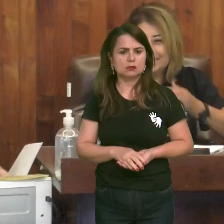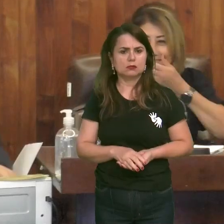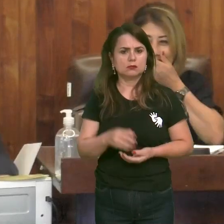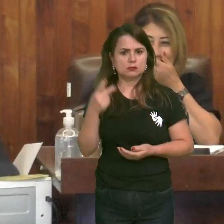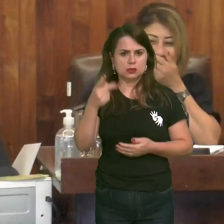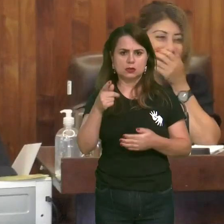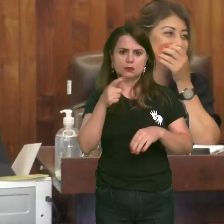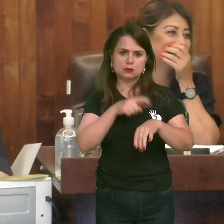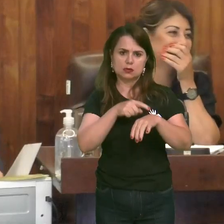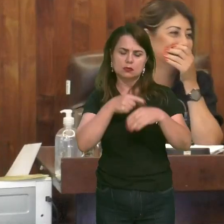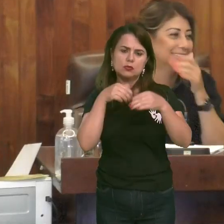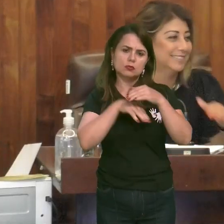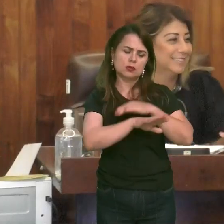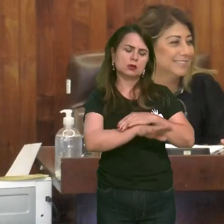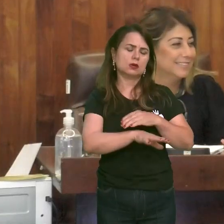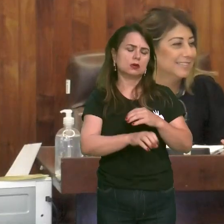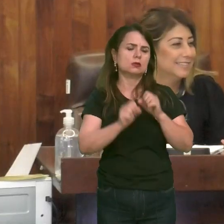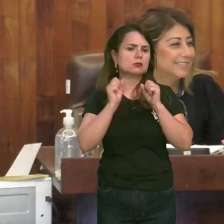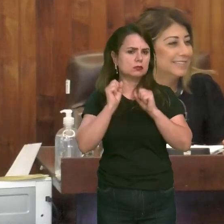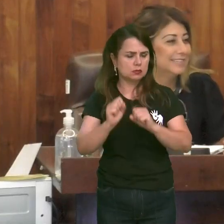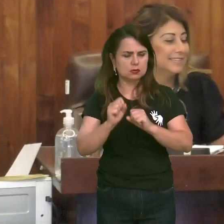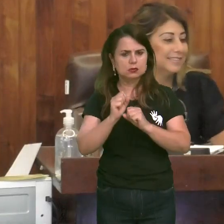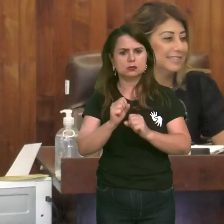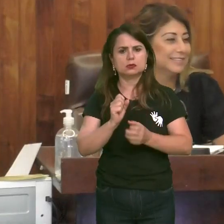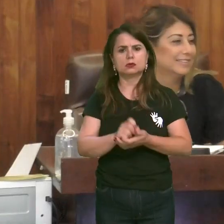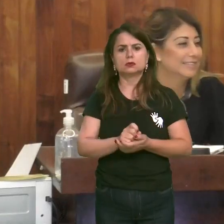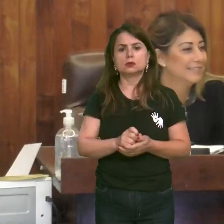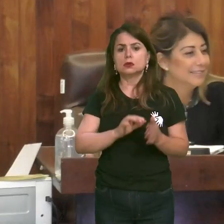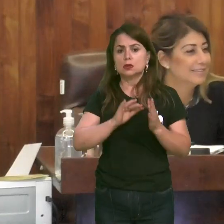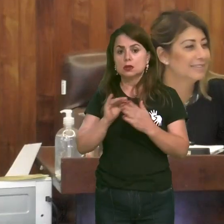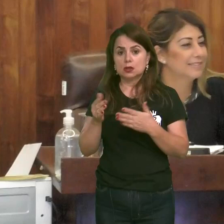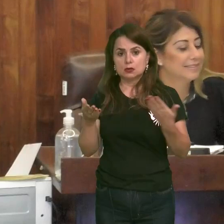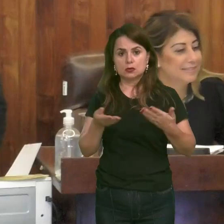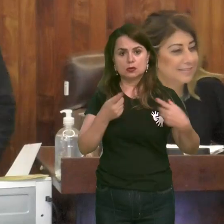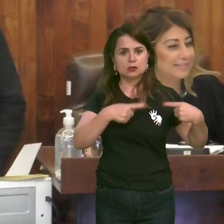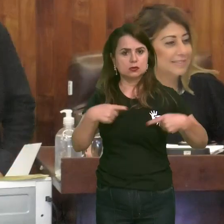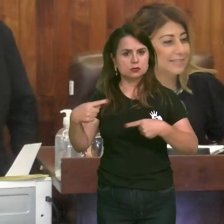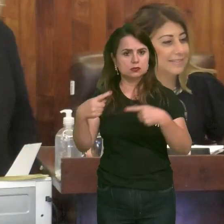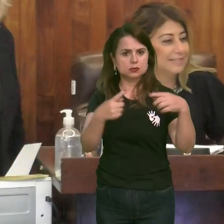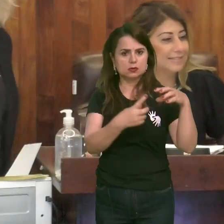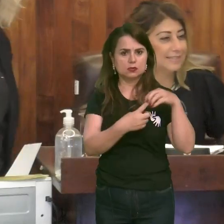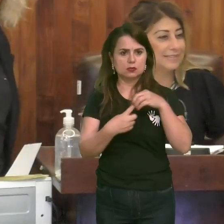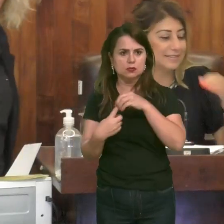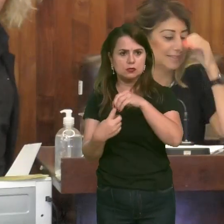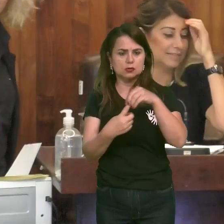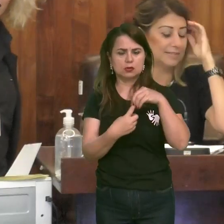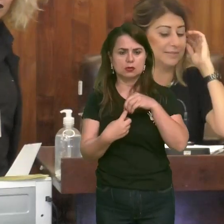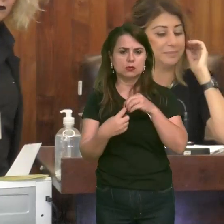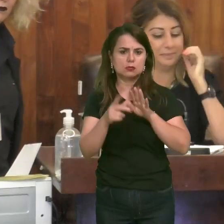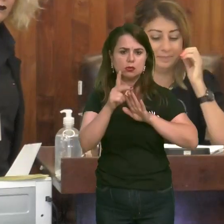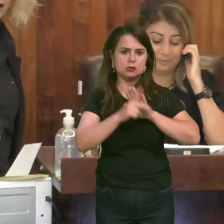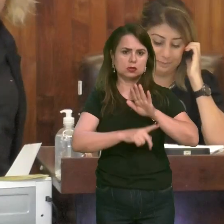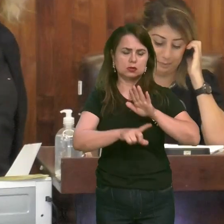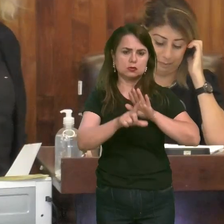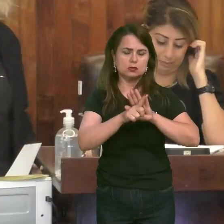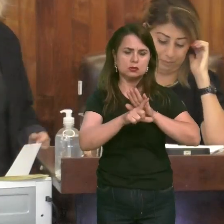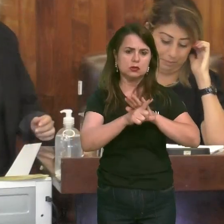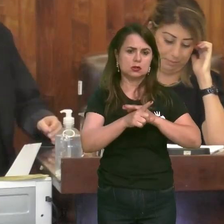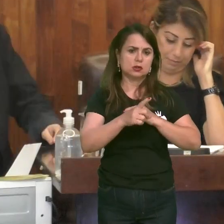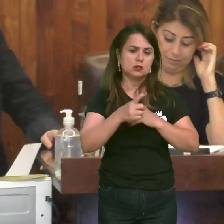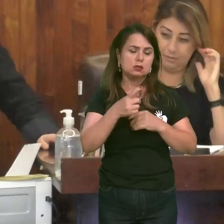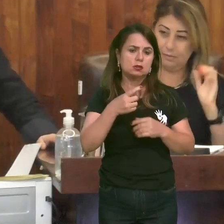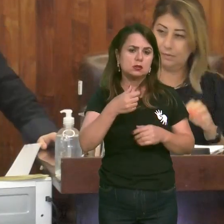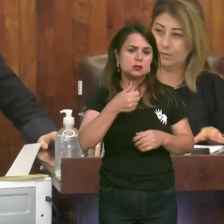tempo de você excelência será reservado Continua em discussão única o projeto de lei 112